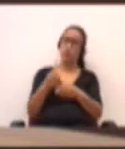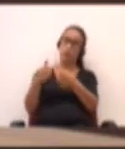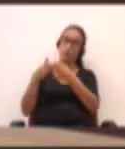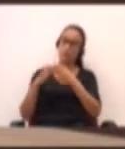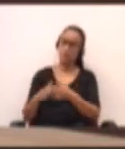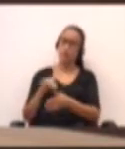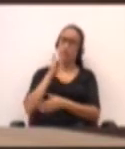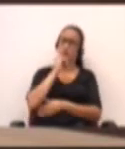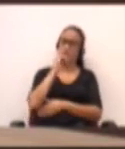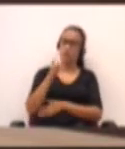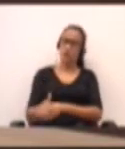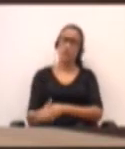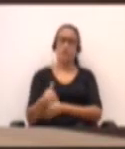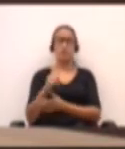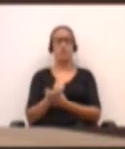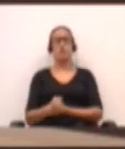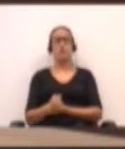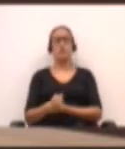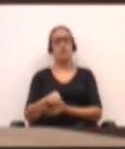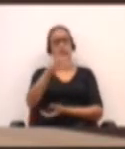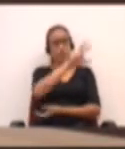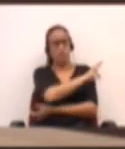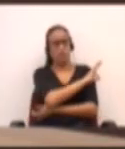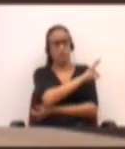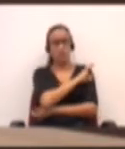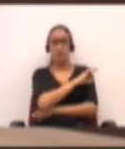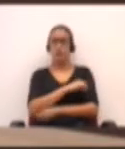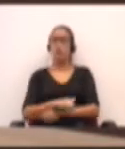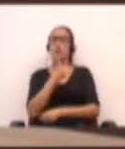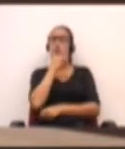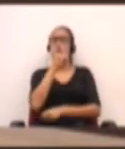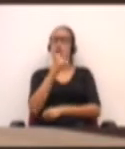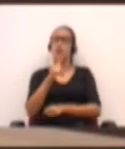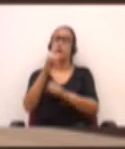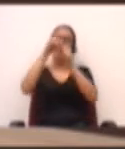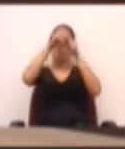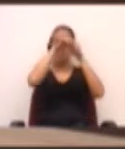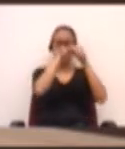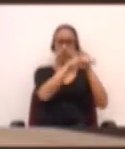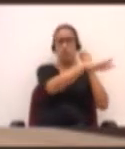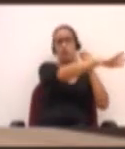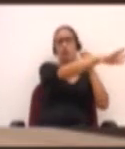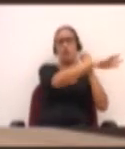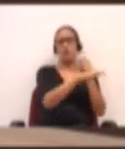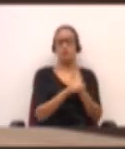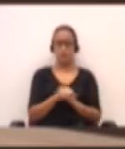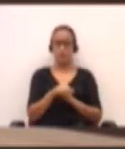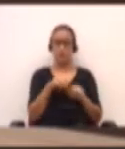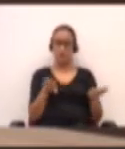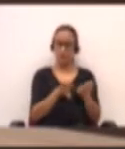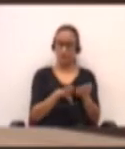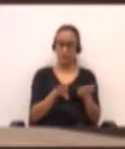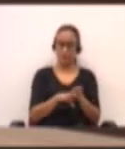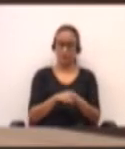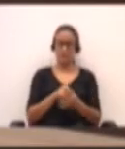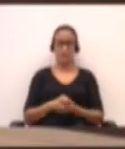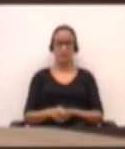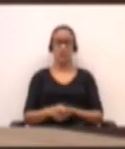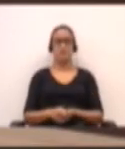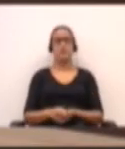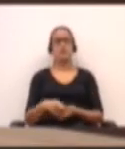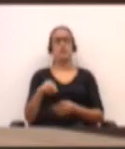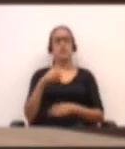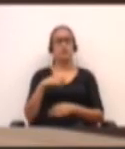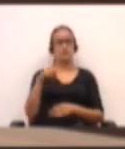setores competentes viabilizem a extensão da energia na área, motivou o presente requerimento. Plenário, vereador